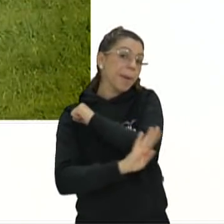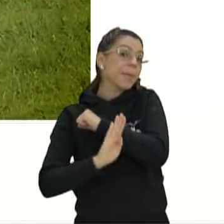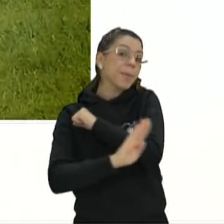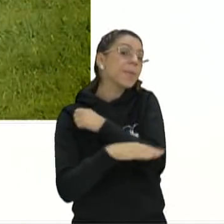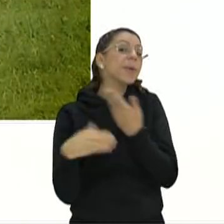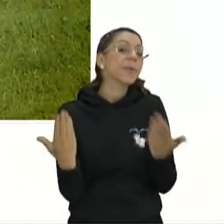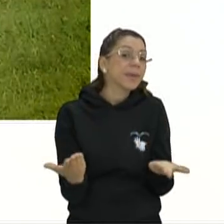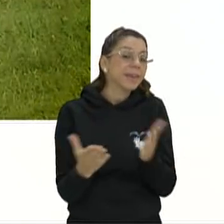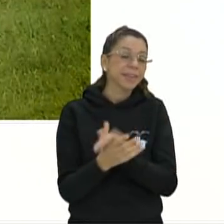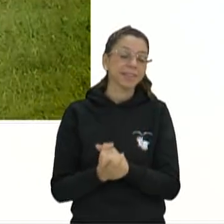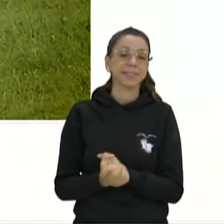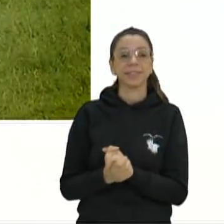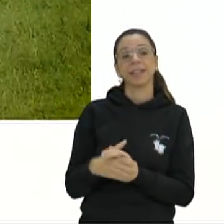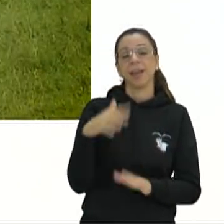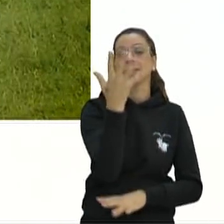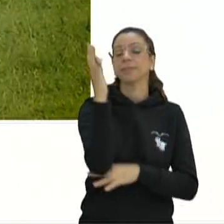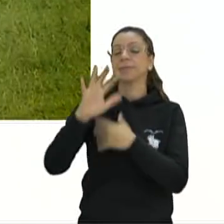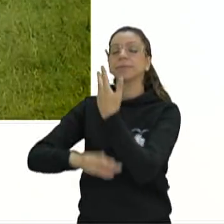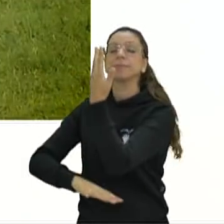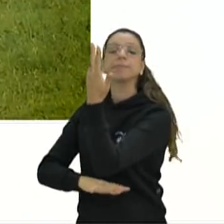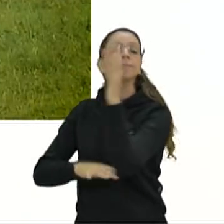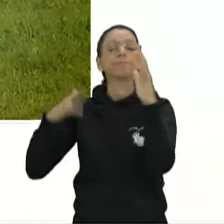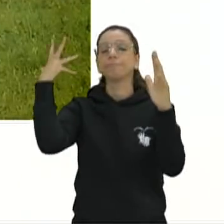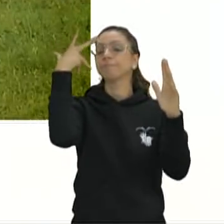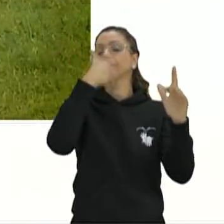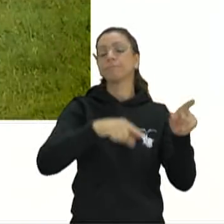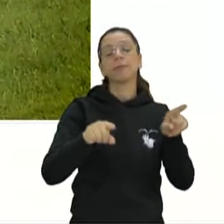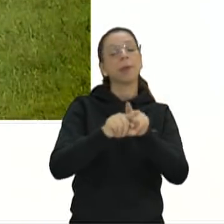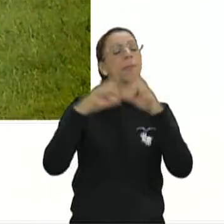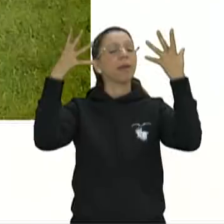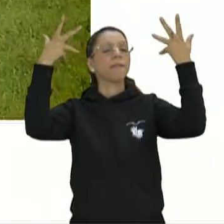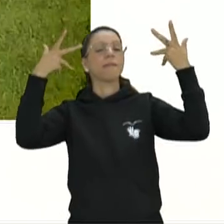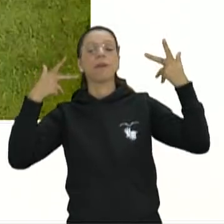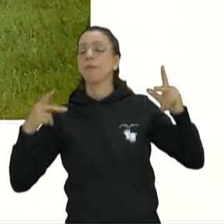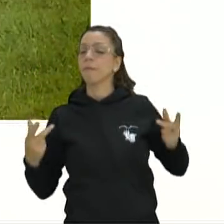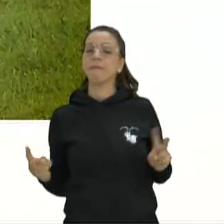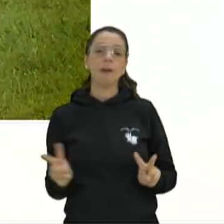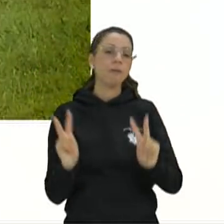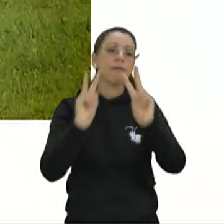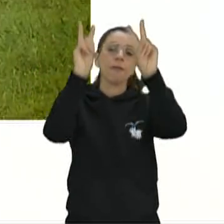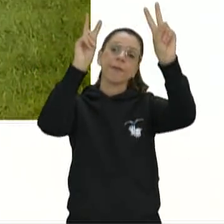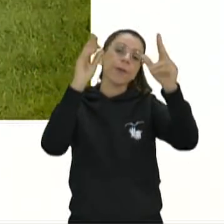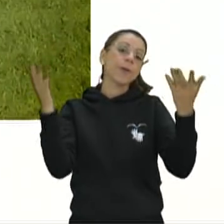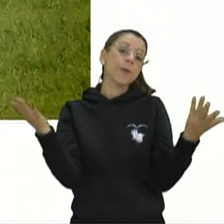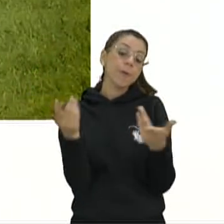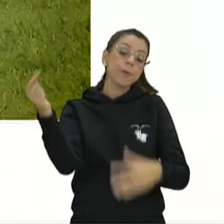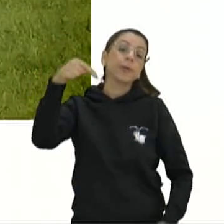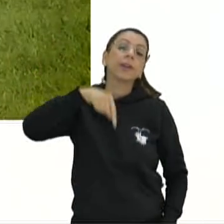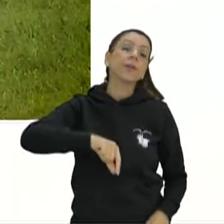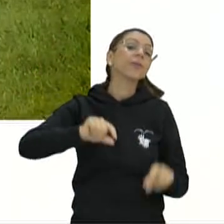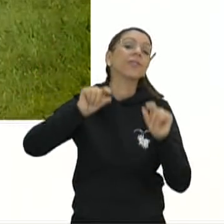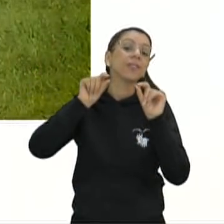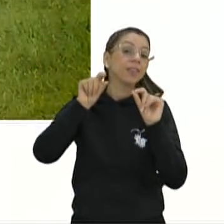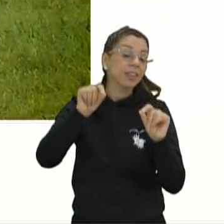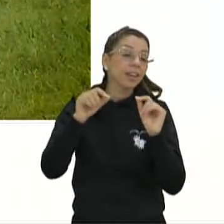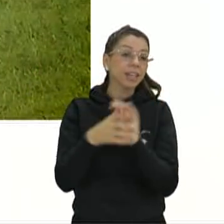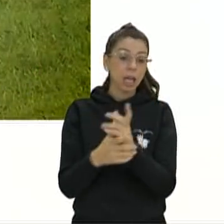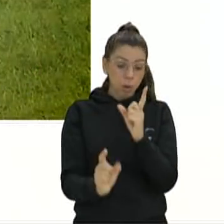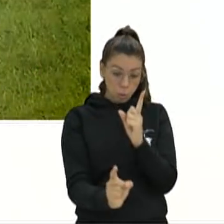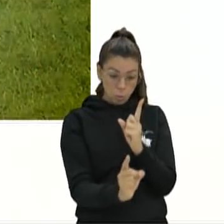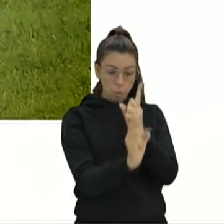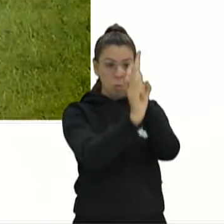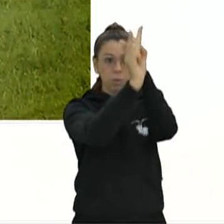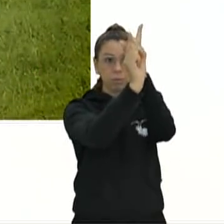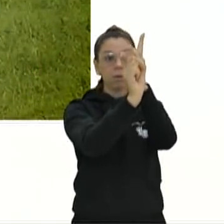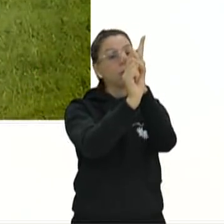tem as paisagens lindas, tem árvores bonitas, uma fauna riquíssima. E eu tenho uma missão hoje aqui, que é encontrar uma